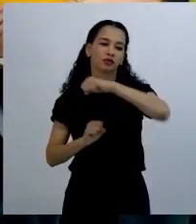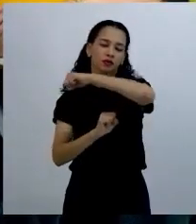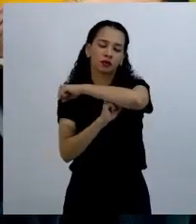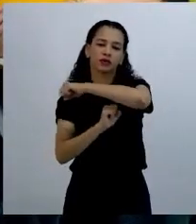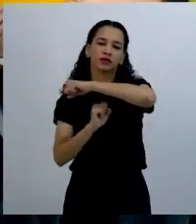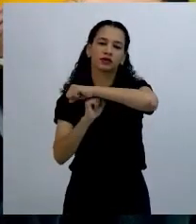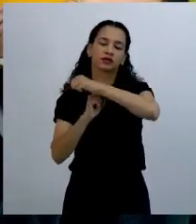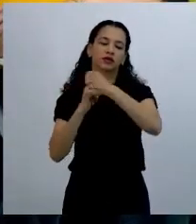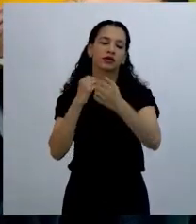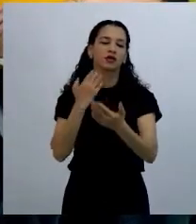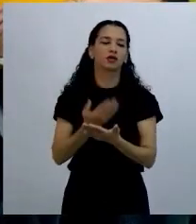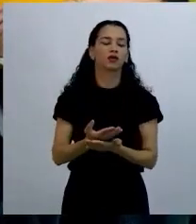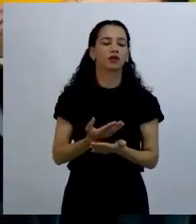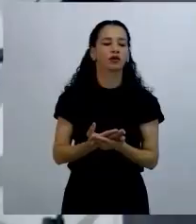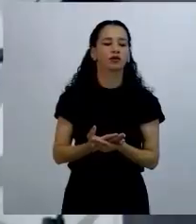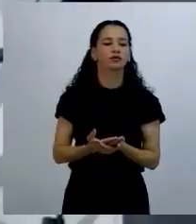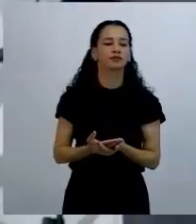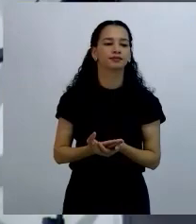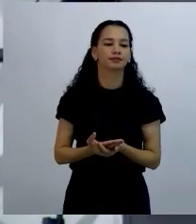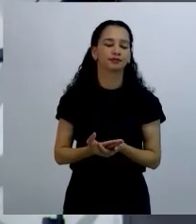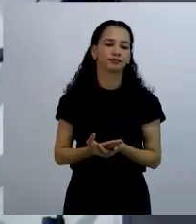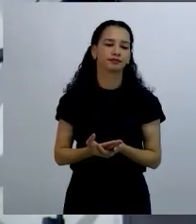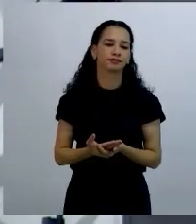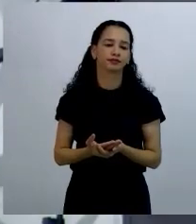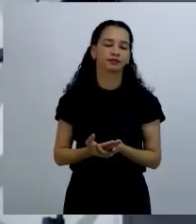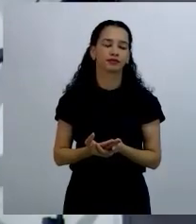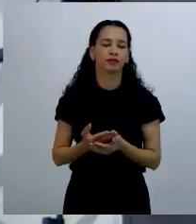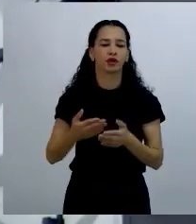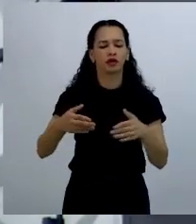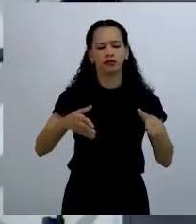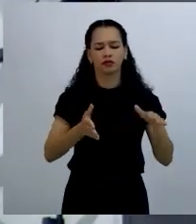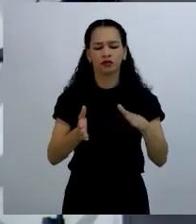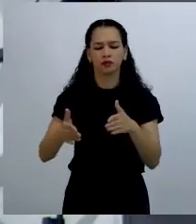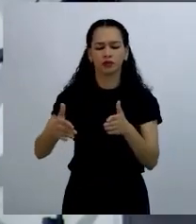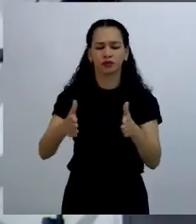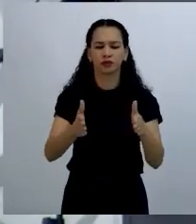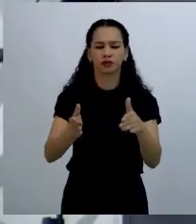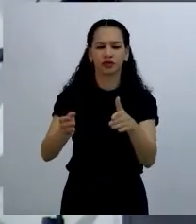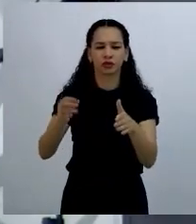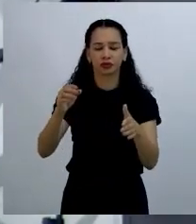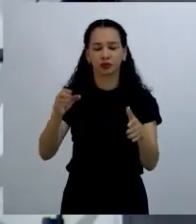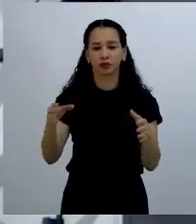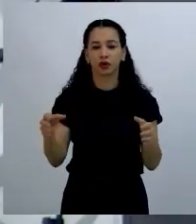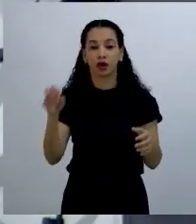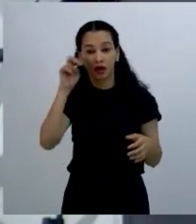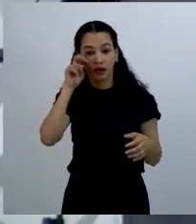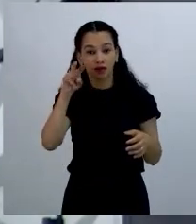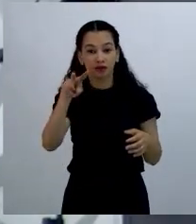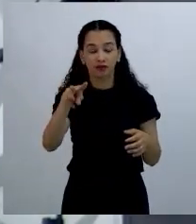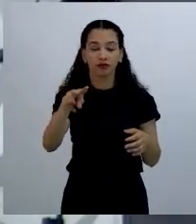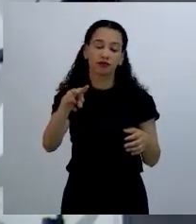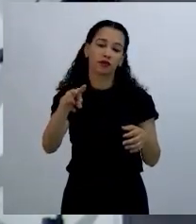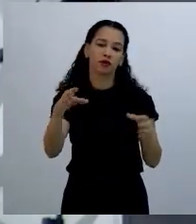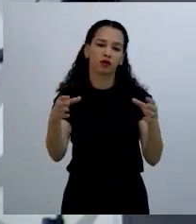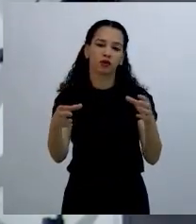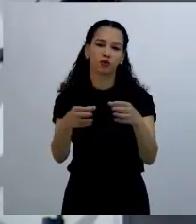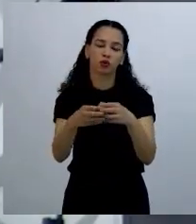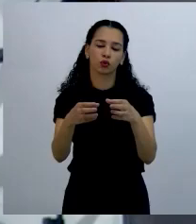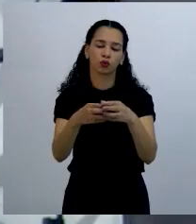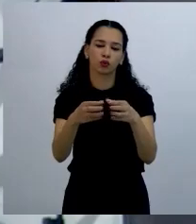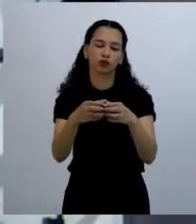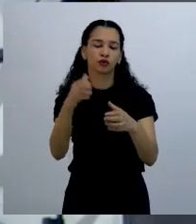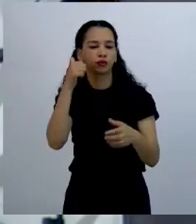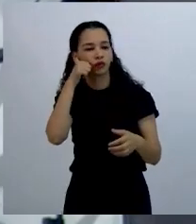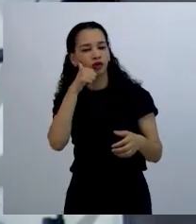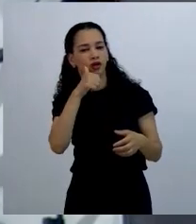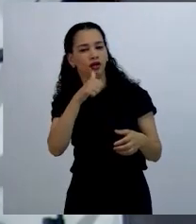começa a trabalhar o processo de exorcismo lembra um milagre que acontece ele é perseguido é encarcerado passa a